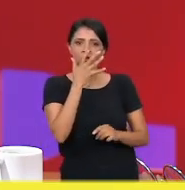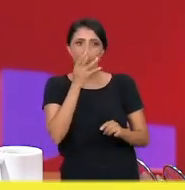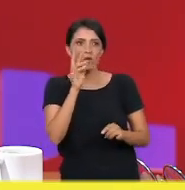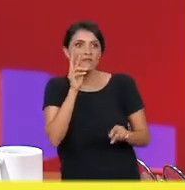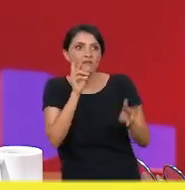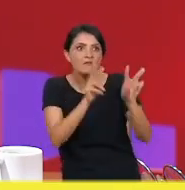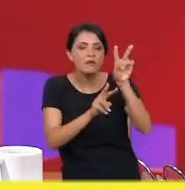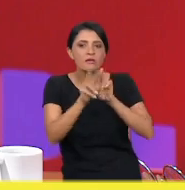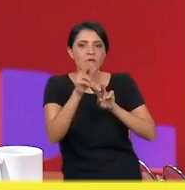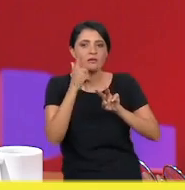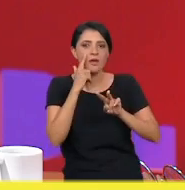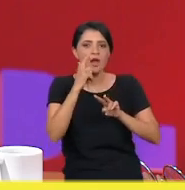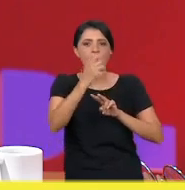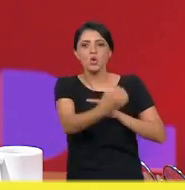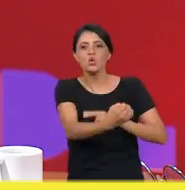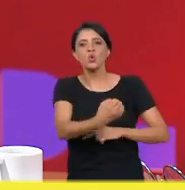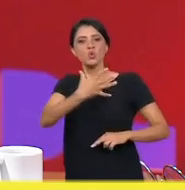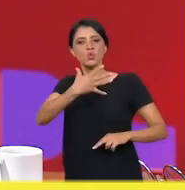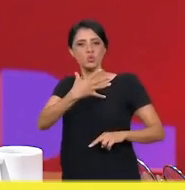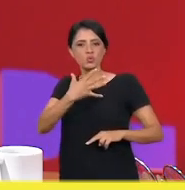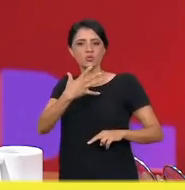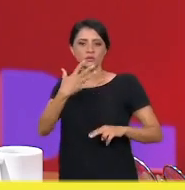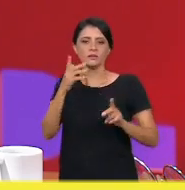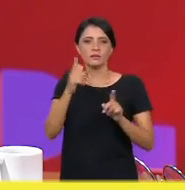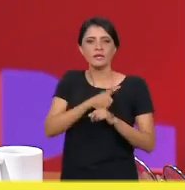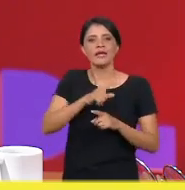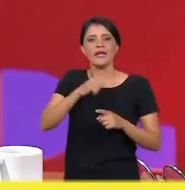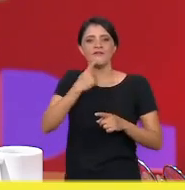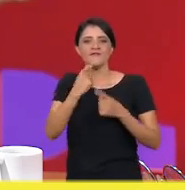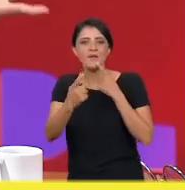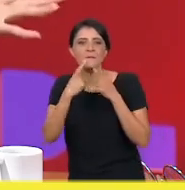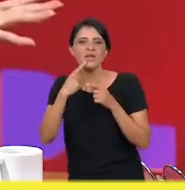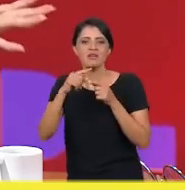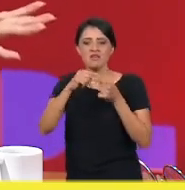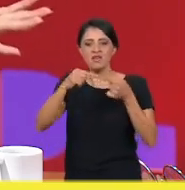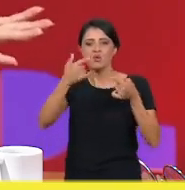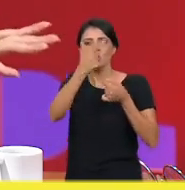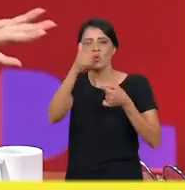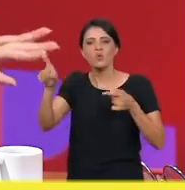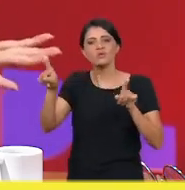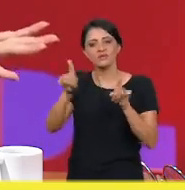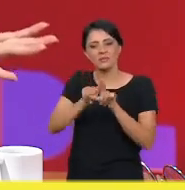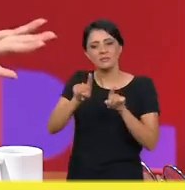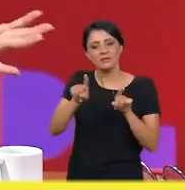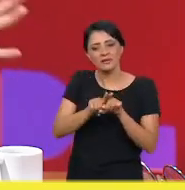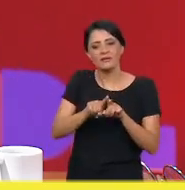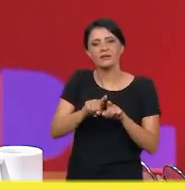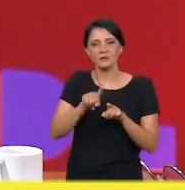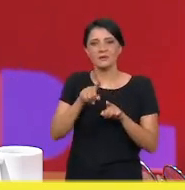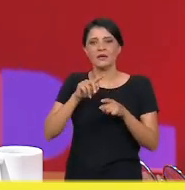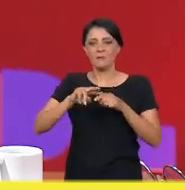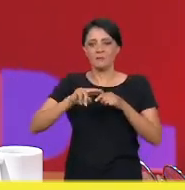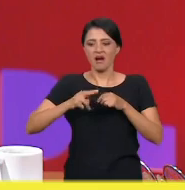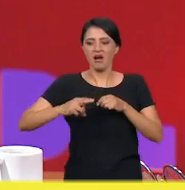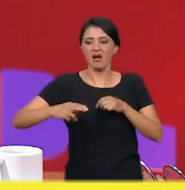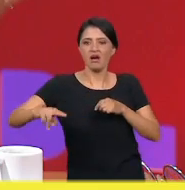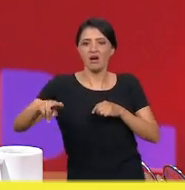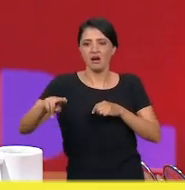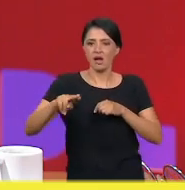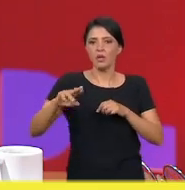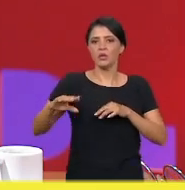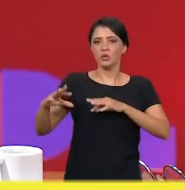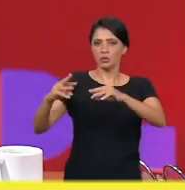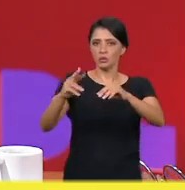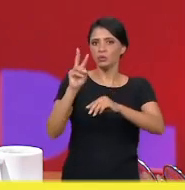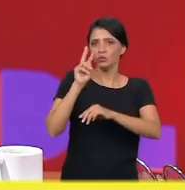visível, né? A gente observa no infravermelho, outras faixas do espectro eletromagnético, por exemplo. Então, tudo que a gente enxerga,